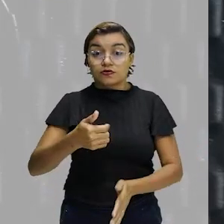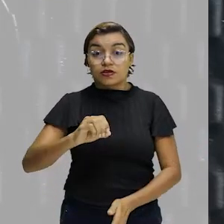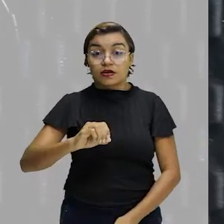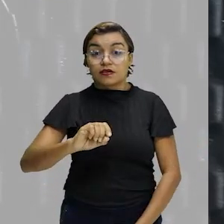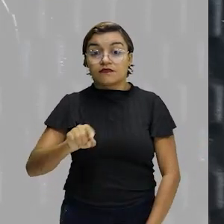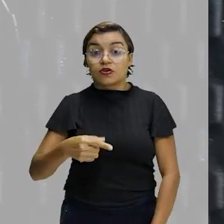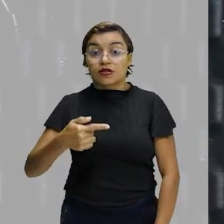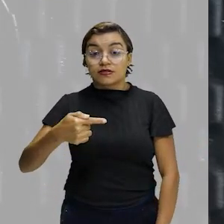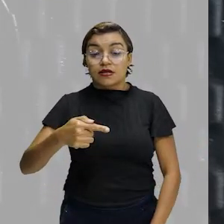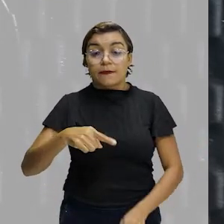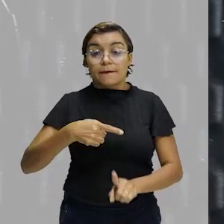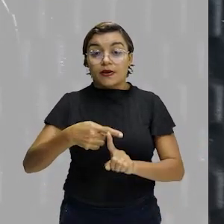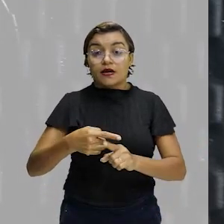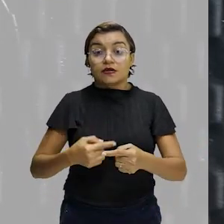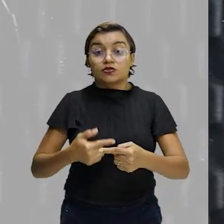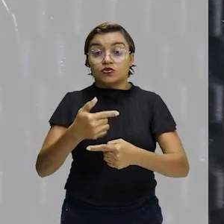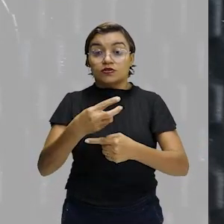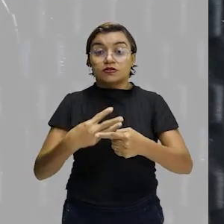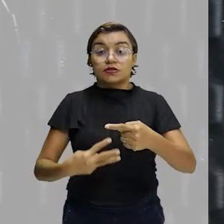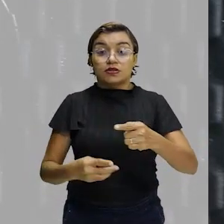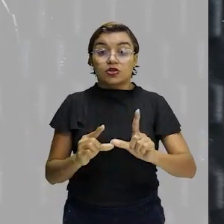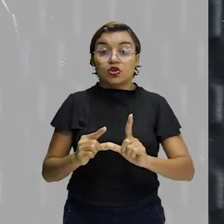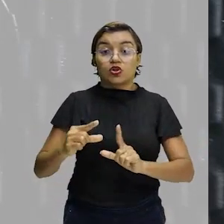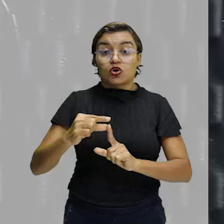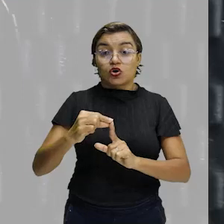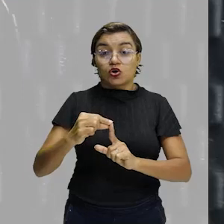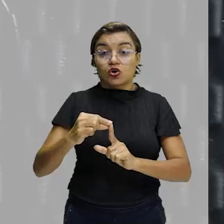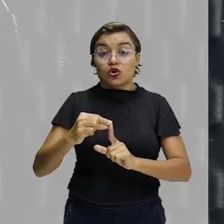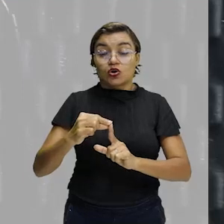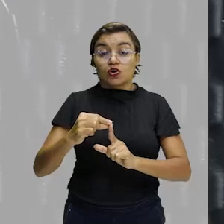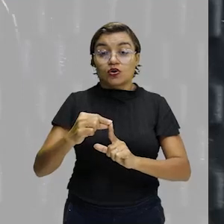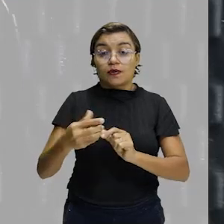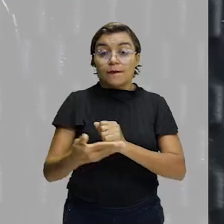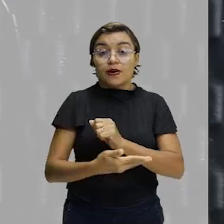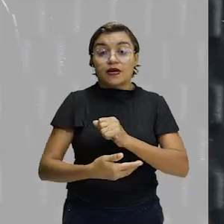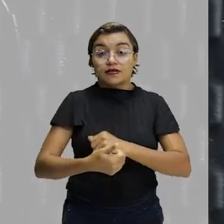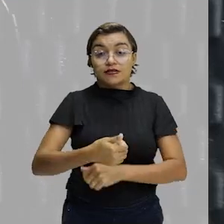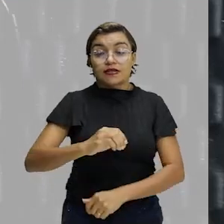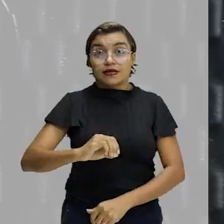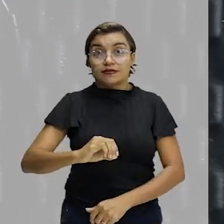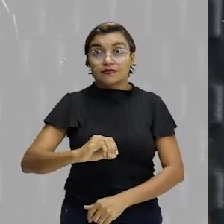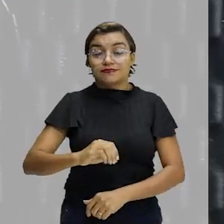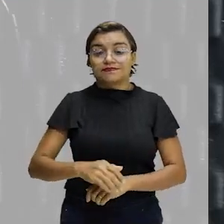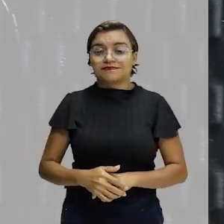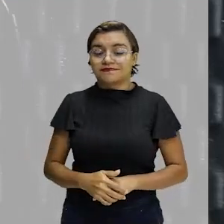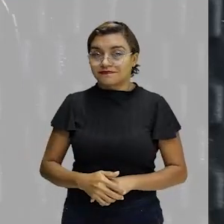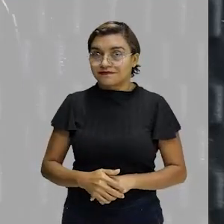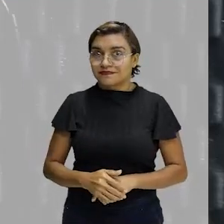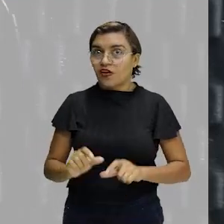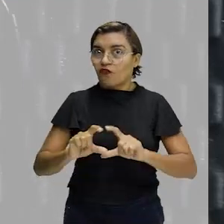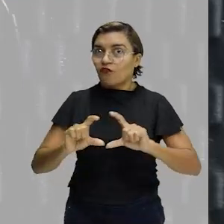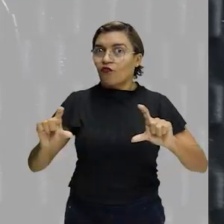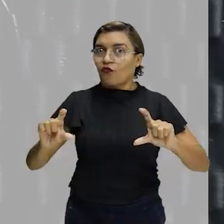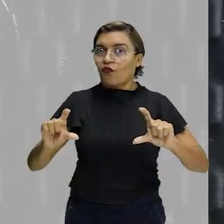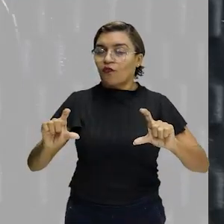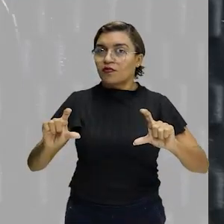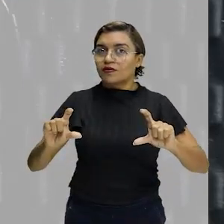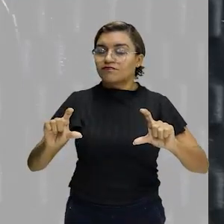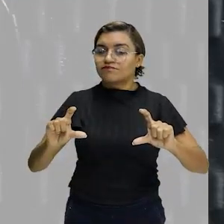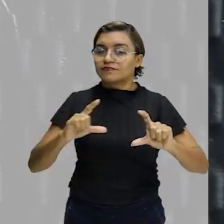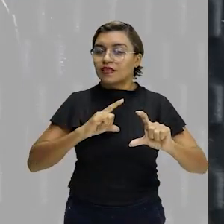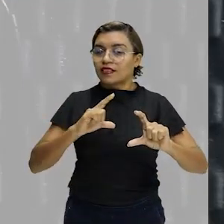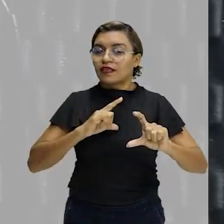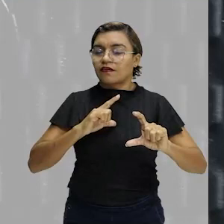10,7 mais 2 terços de log de MO na base 10. Gente, essa fórmula aqui, ela passou